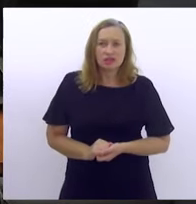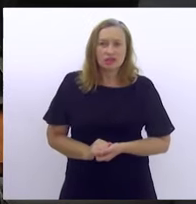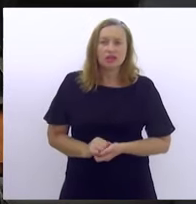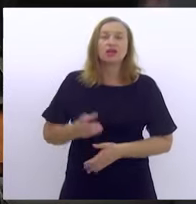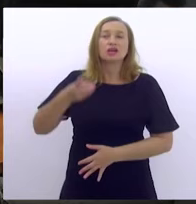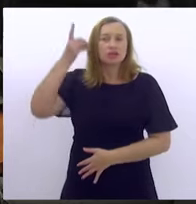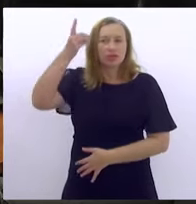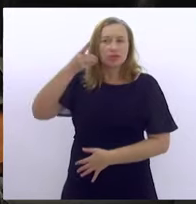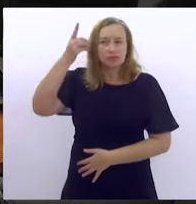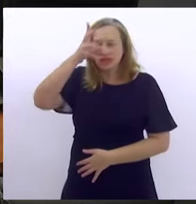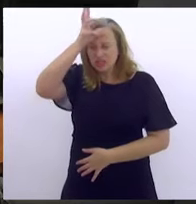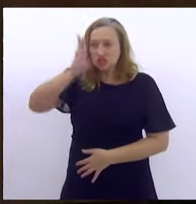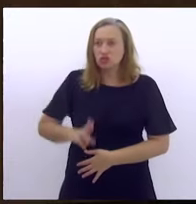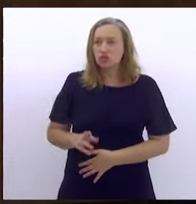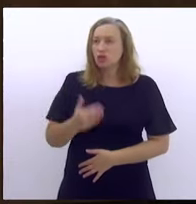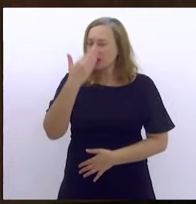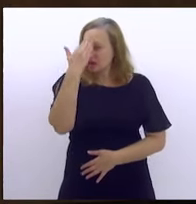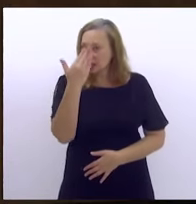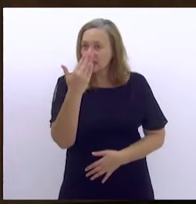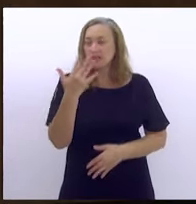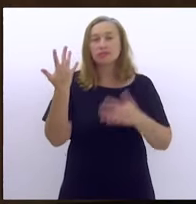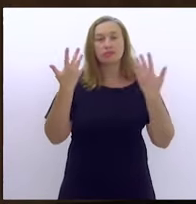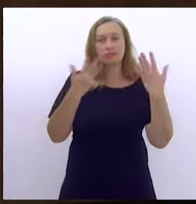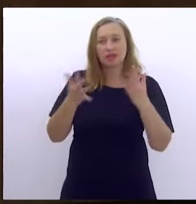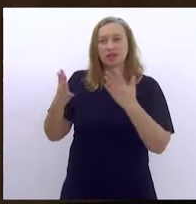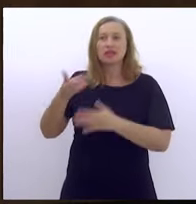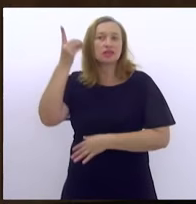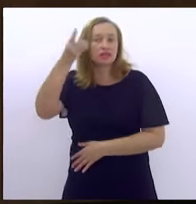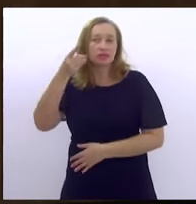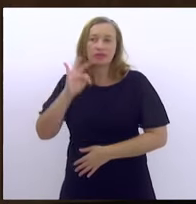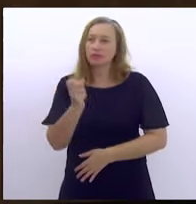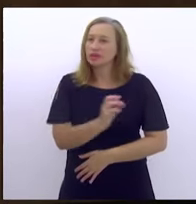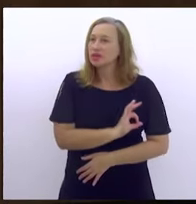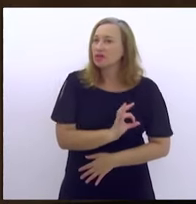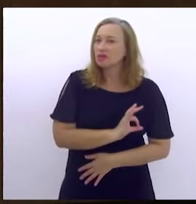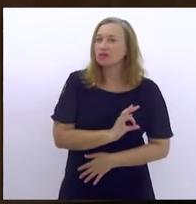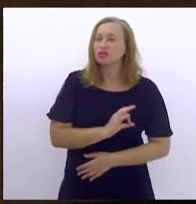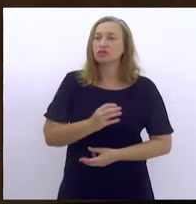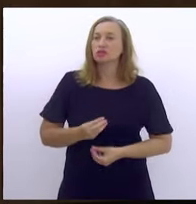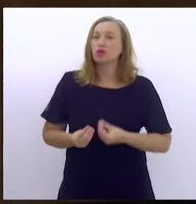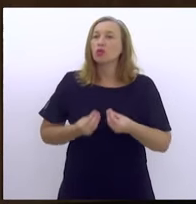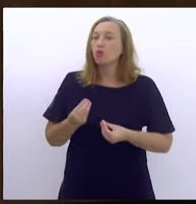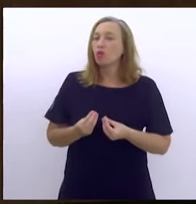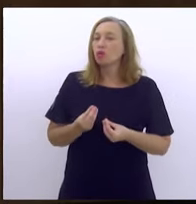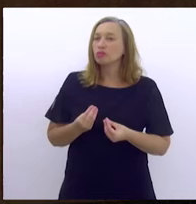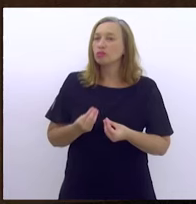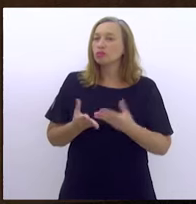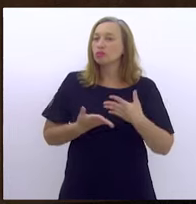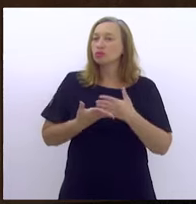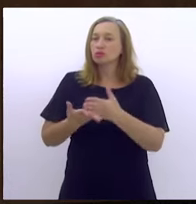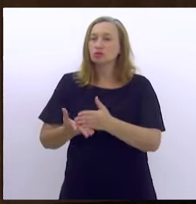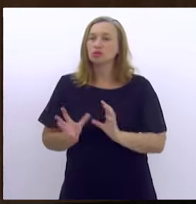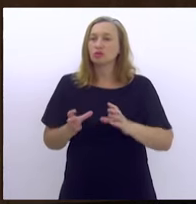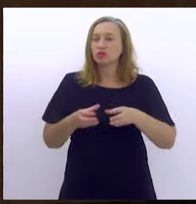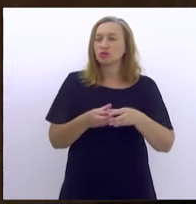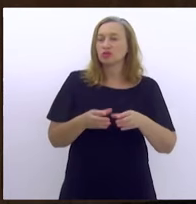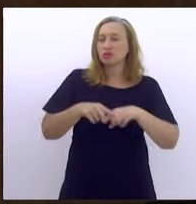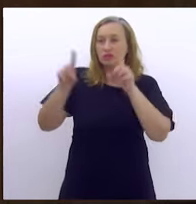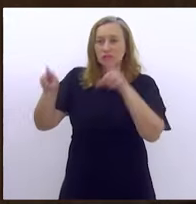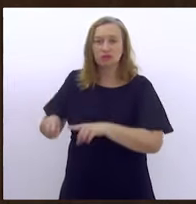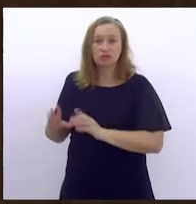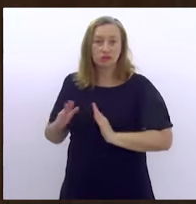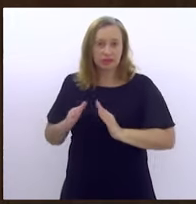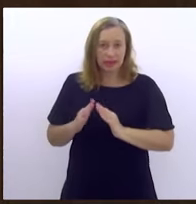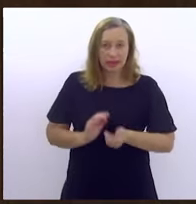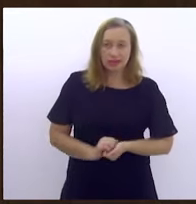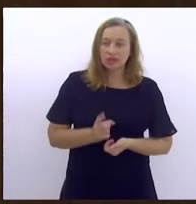Tia Ju. Primeiro, quero agradecer e parabenizar a deputada Marta Rocha pela forma como conduz a comissão de servidores dessa casa.